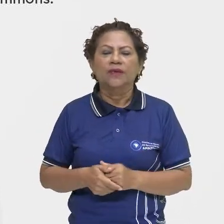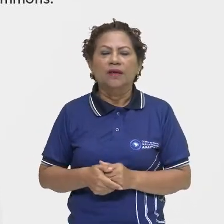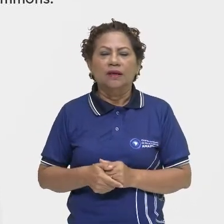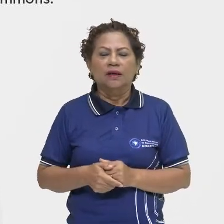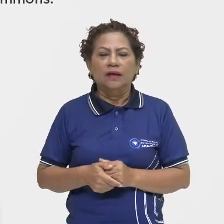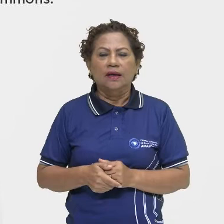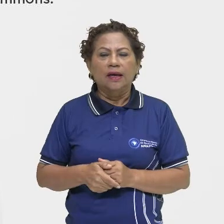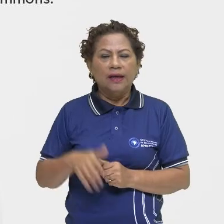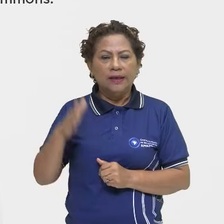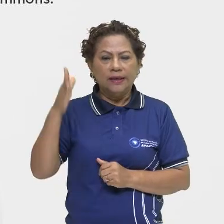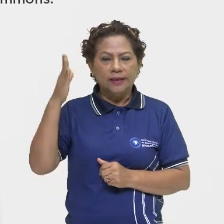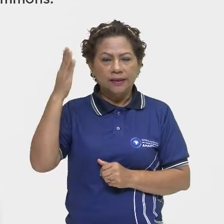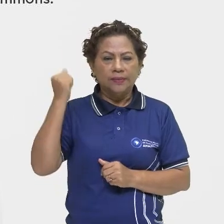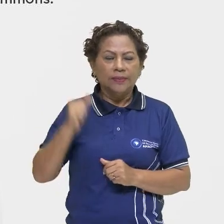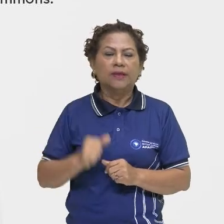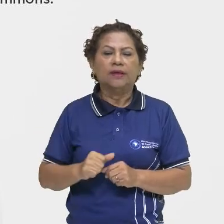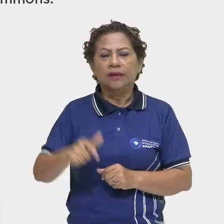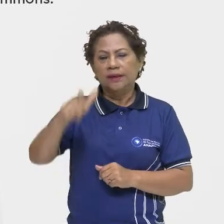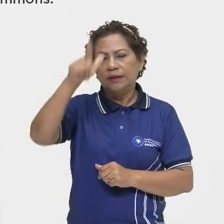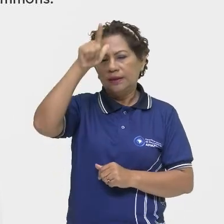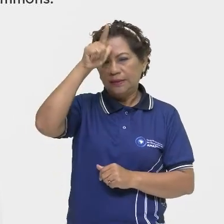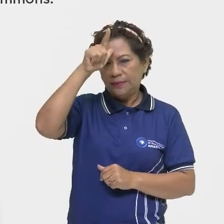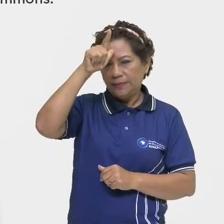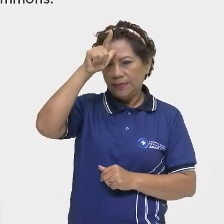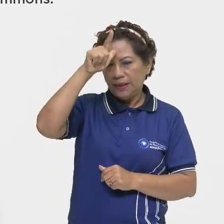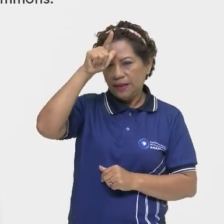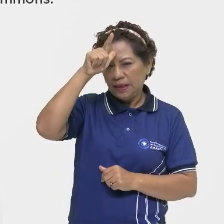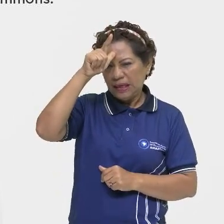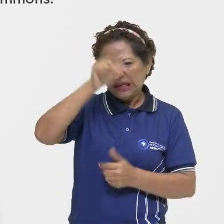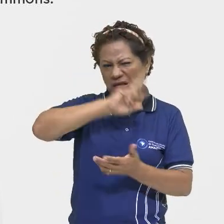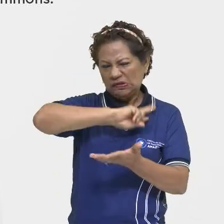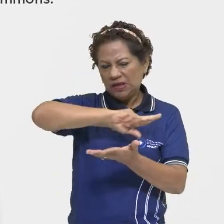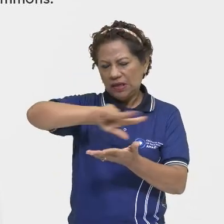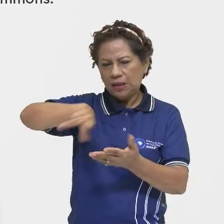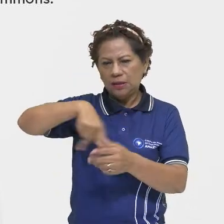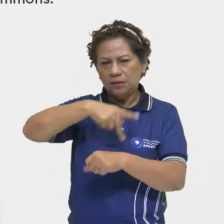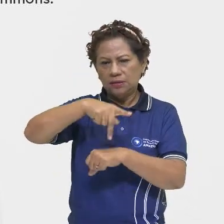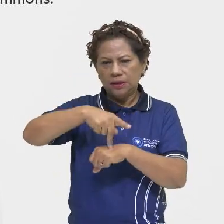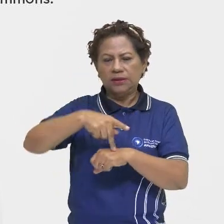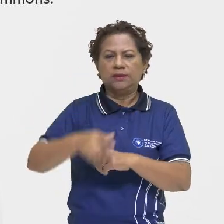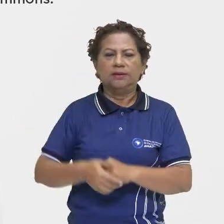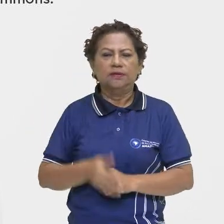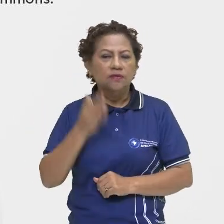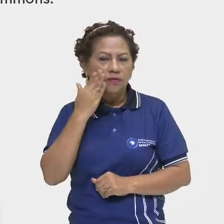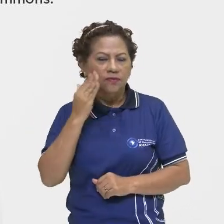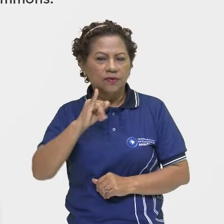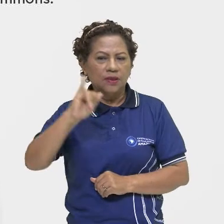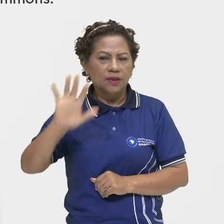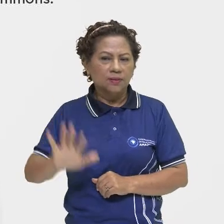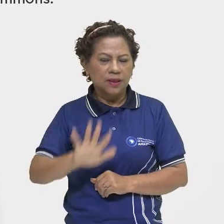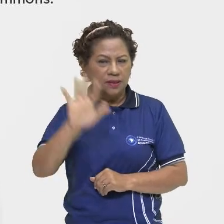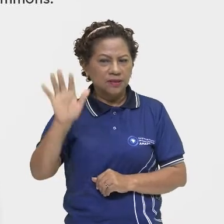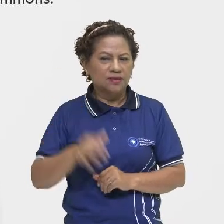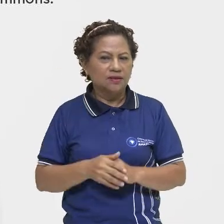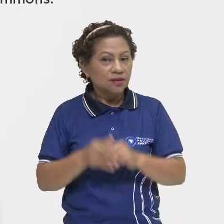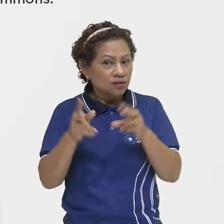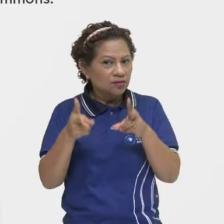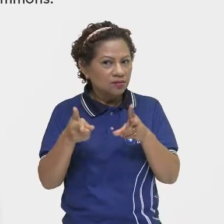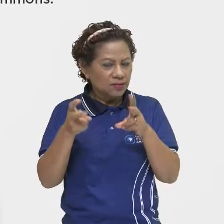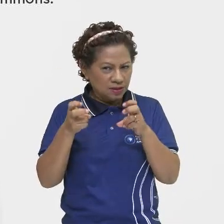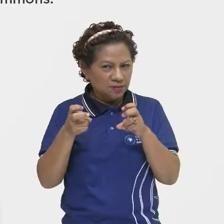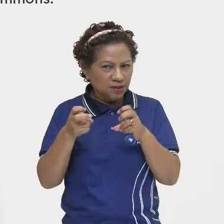Alemanha, Lituânia, entre outros. Vamos olhar aí a imagem? Aí é uma obra dos